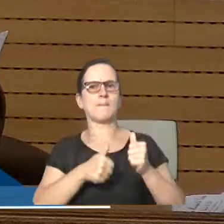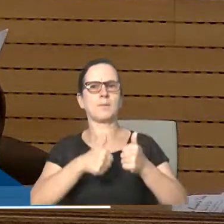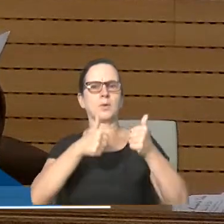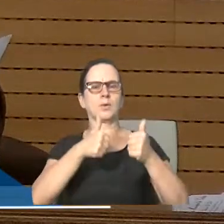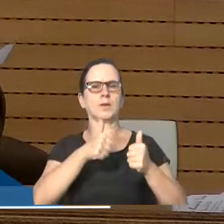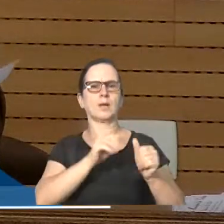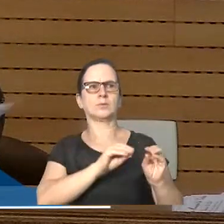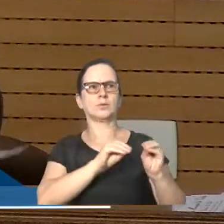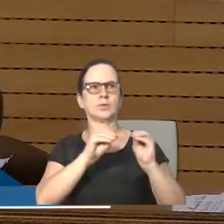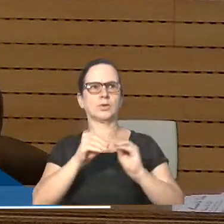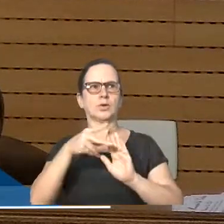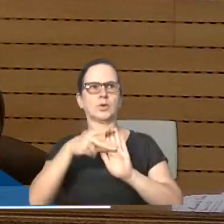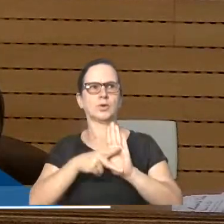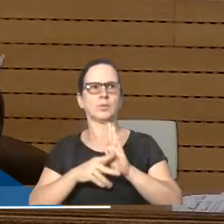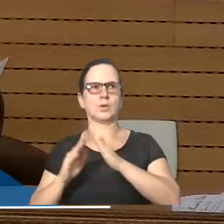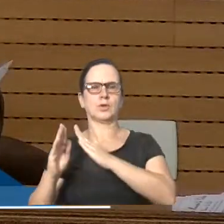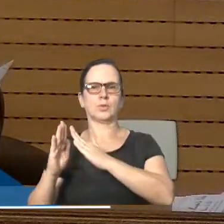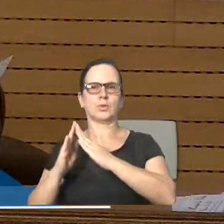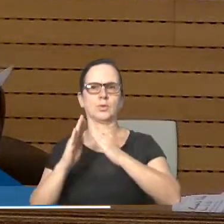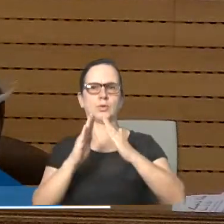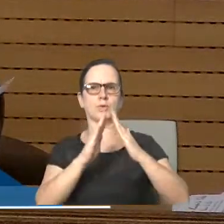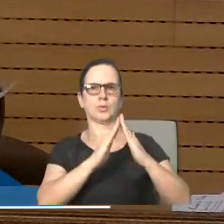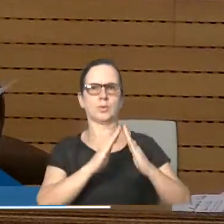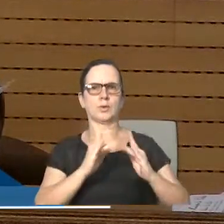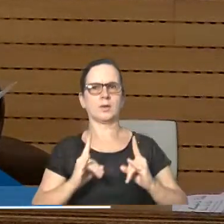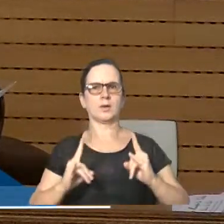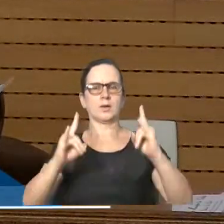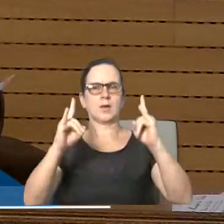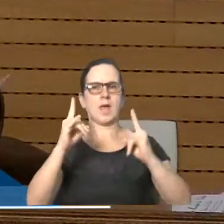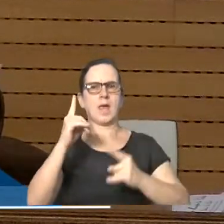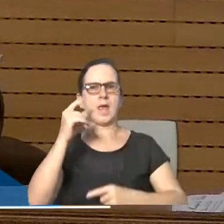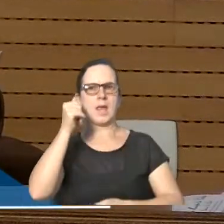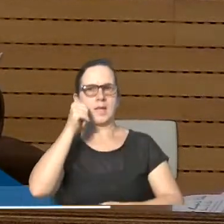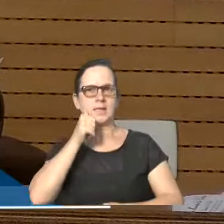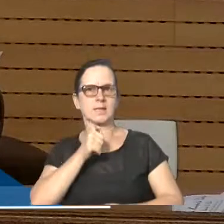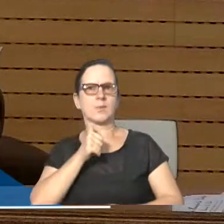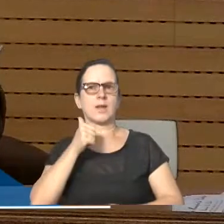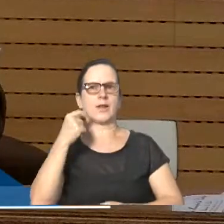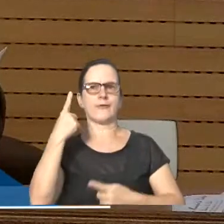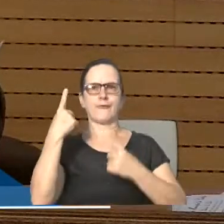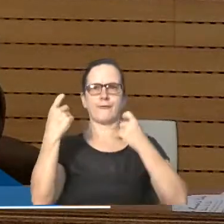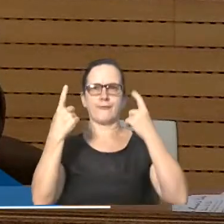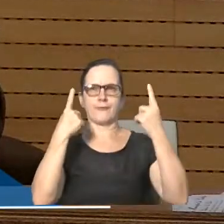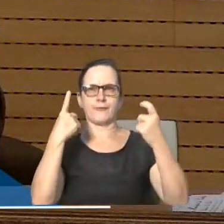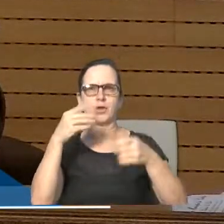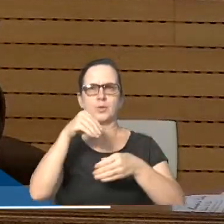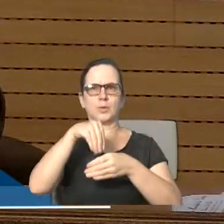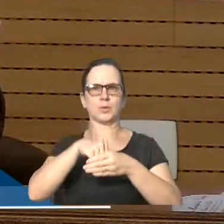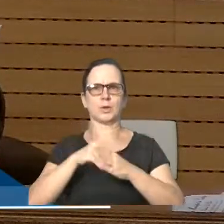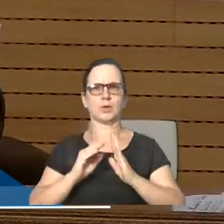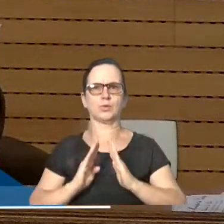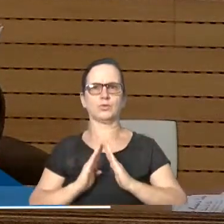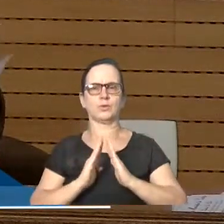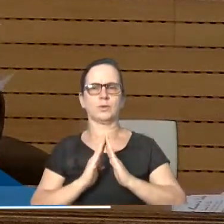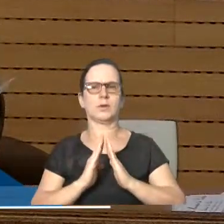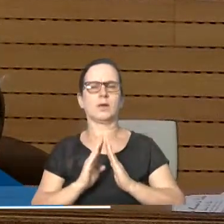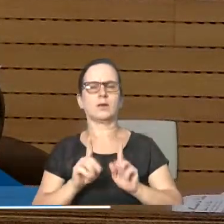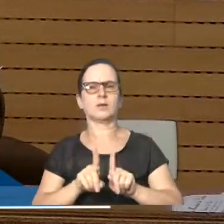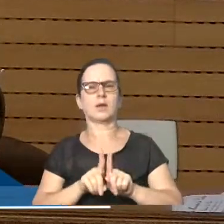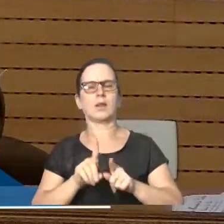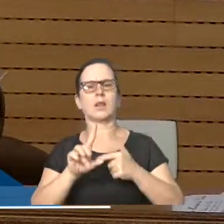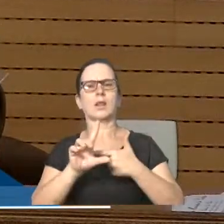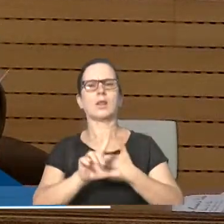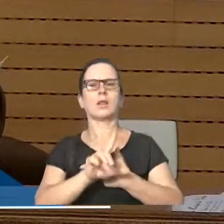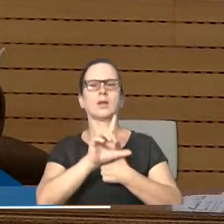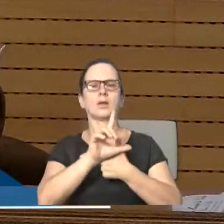na destinação de projetos habitacionais a mulheres vítimas de violência doméstica. Consideramos louvável a iniciativa do Legislativo,